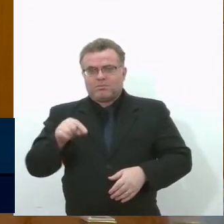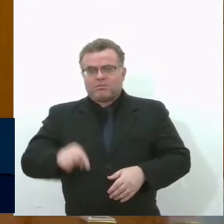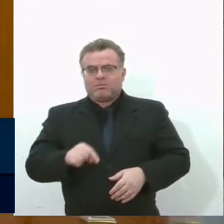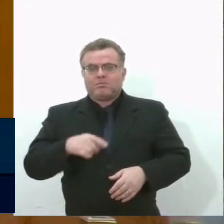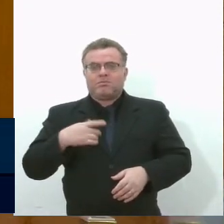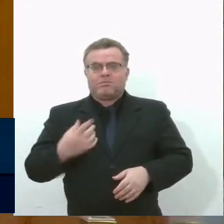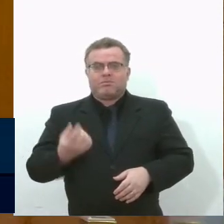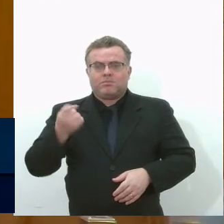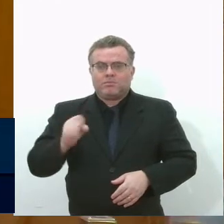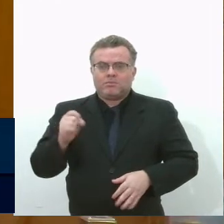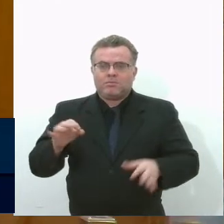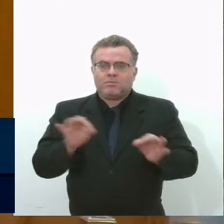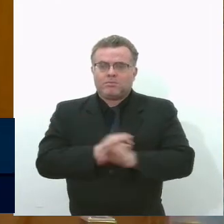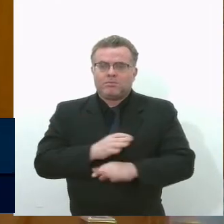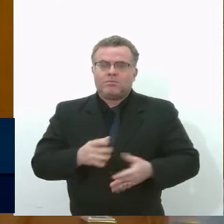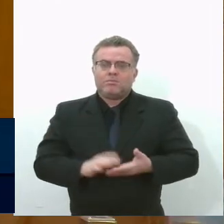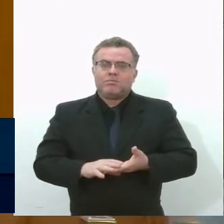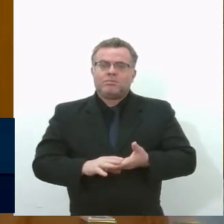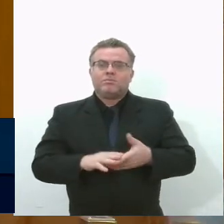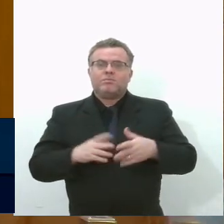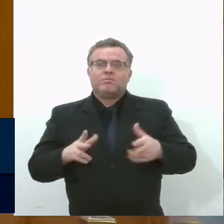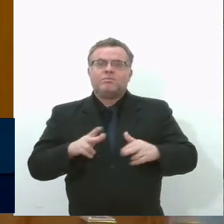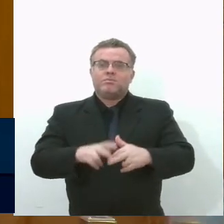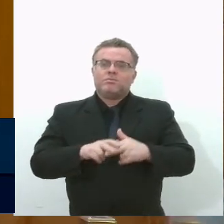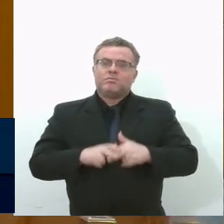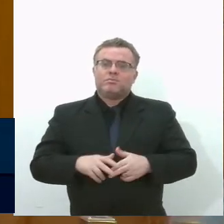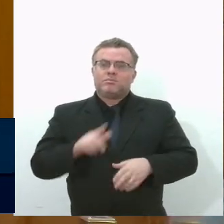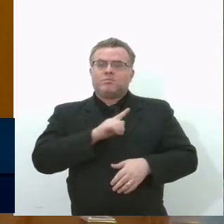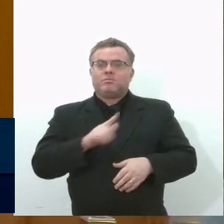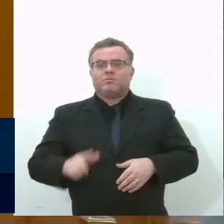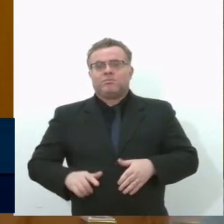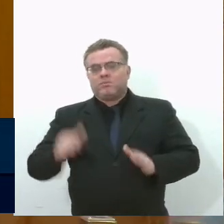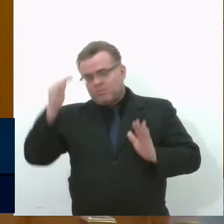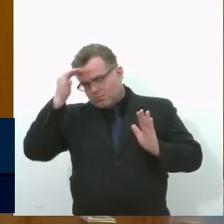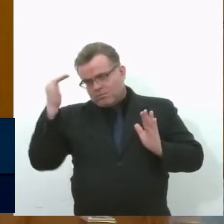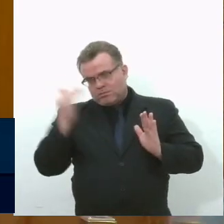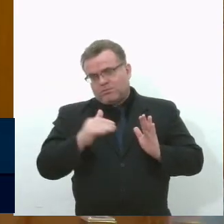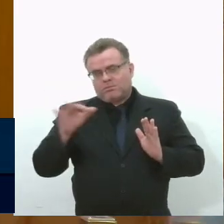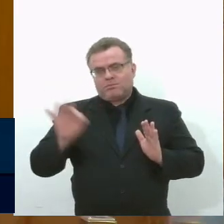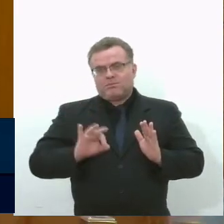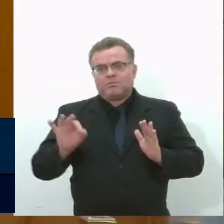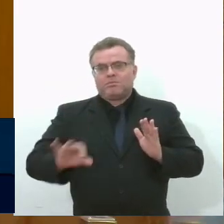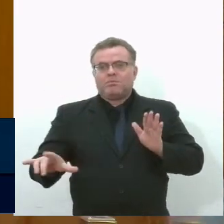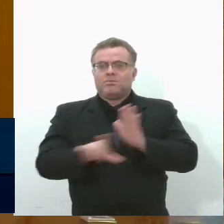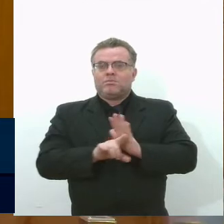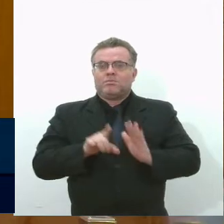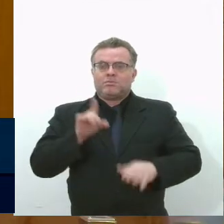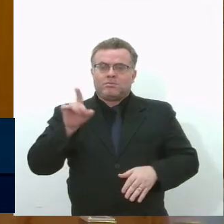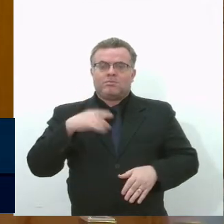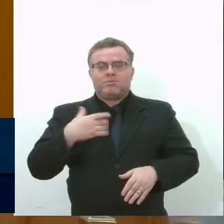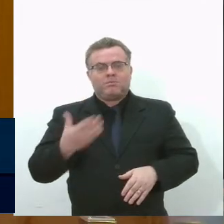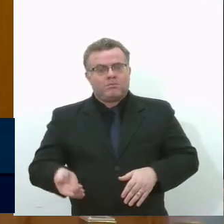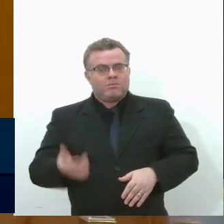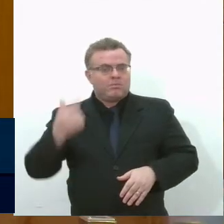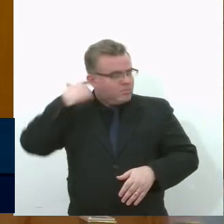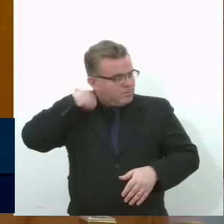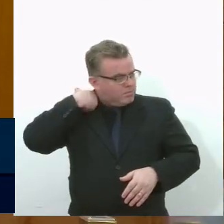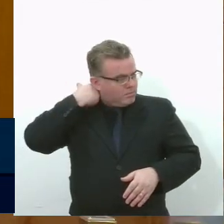Sergipe. Ou seja, o governo descumprindo uma legislação federal. E aí faço questão de relembrar aqui